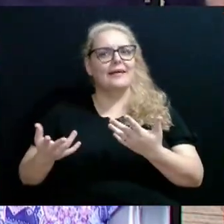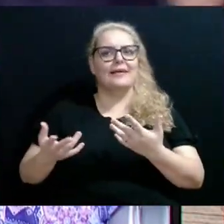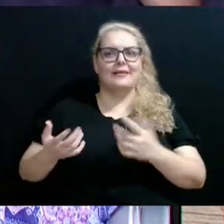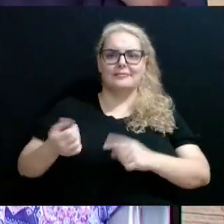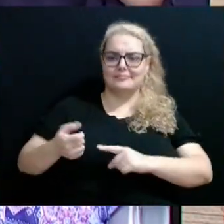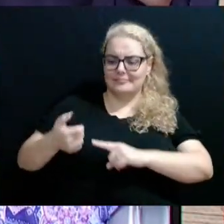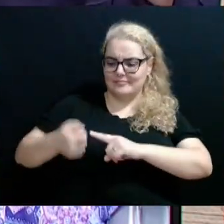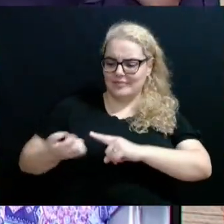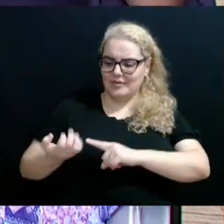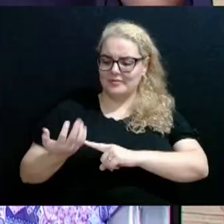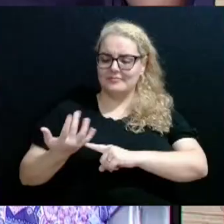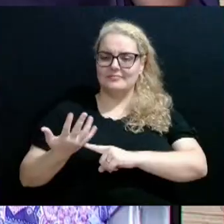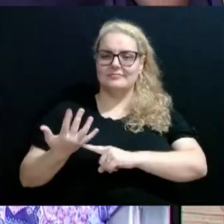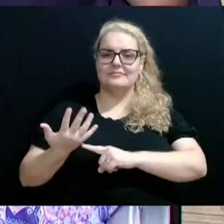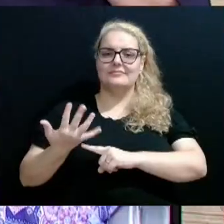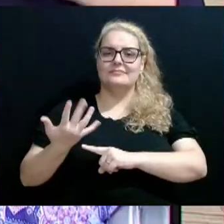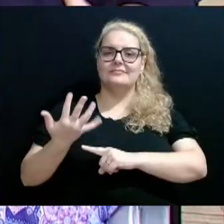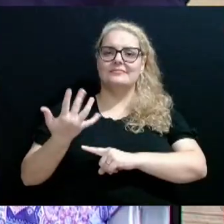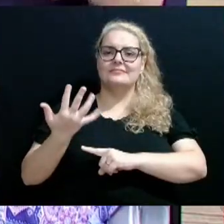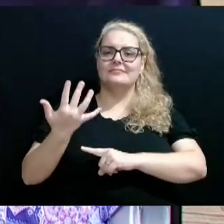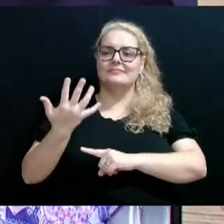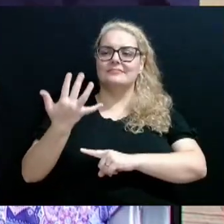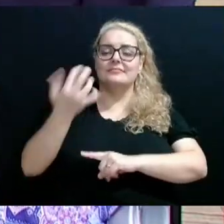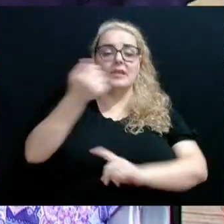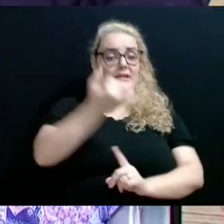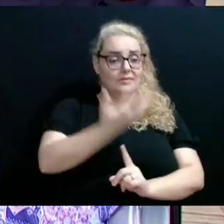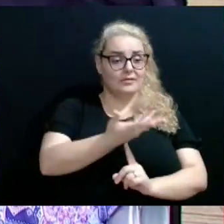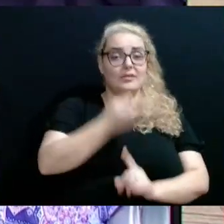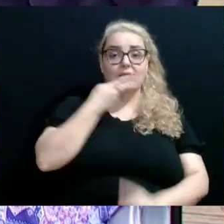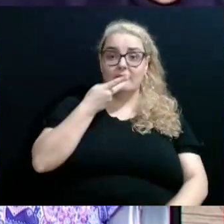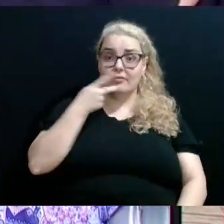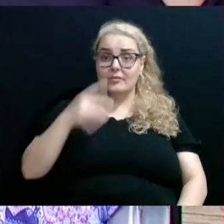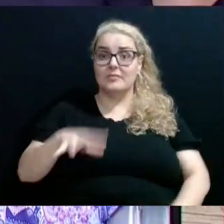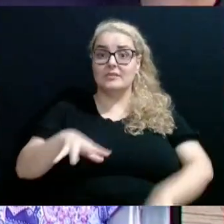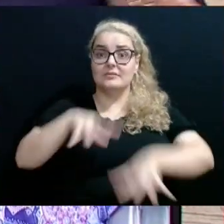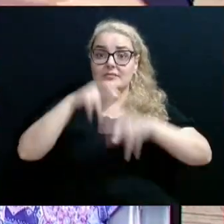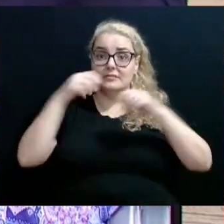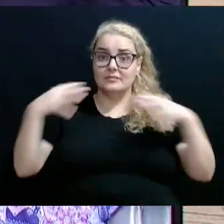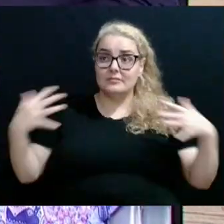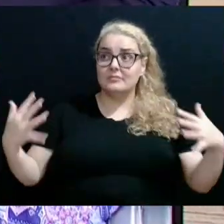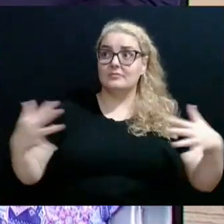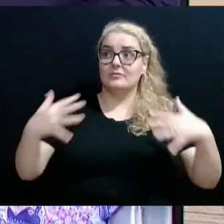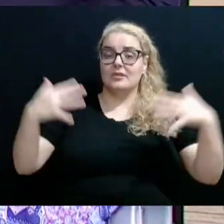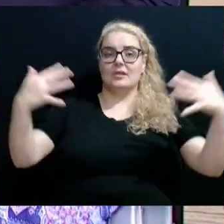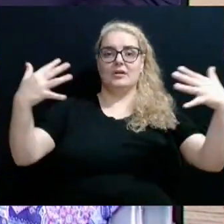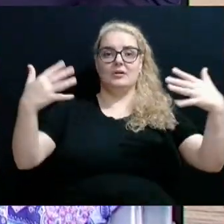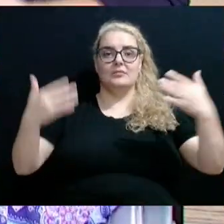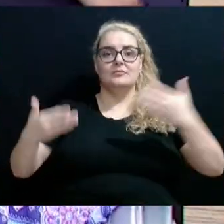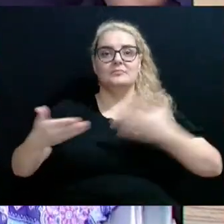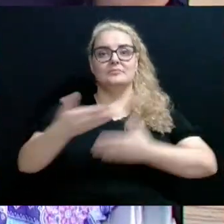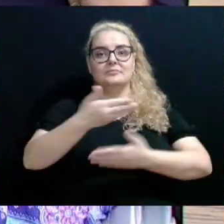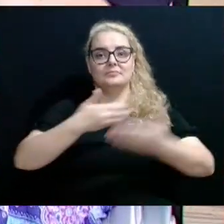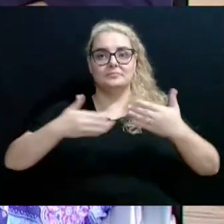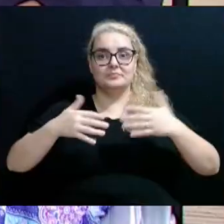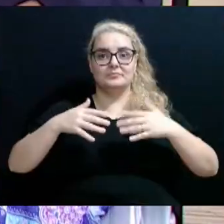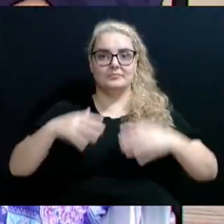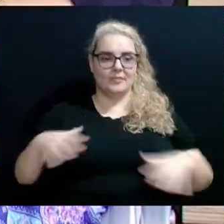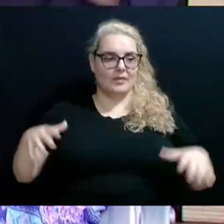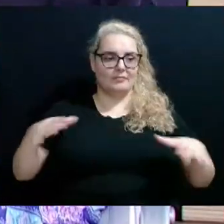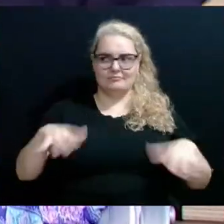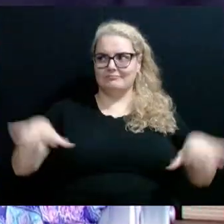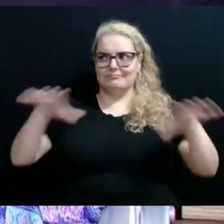velas aromáticas, eu falo muito do aroma, da importância do aroma, como ele conversa com o nosso campo eletromagnético. Eu falei assim, é